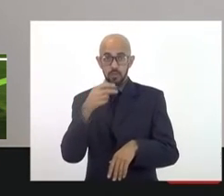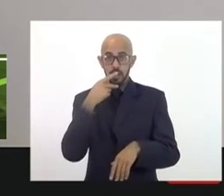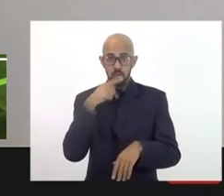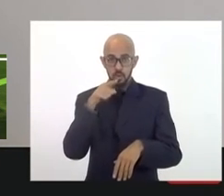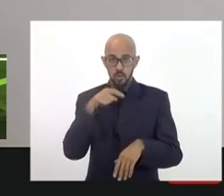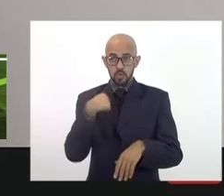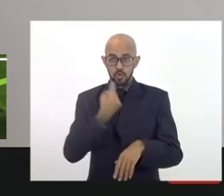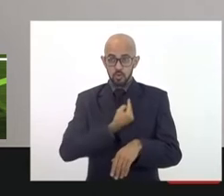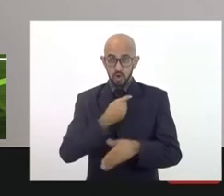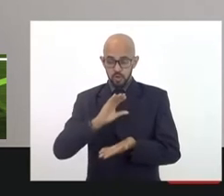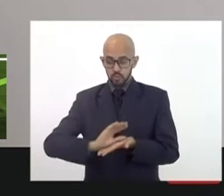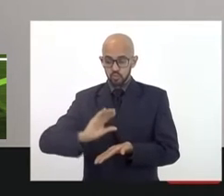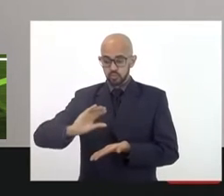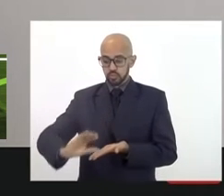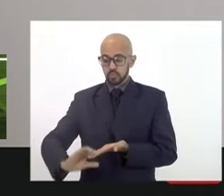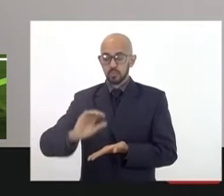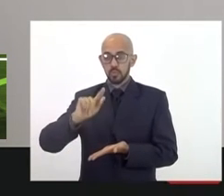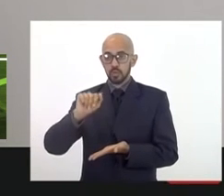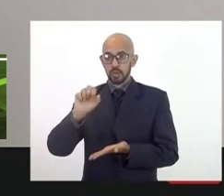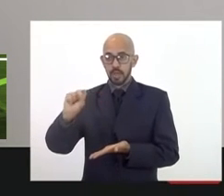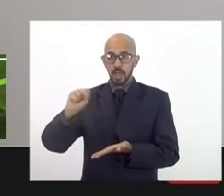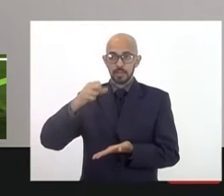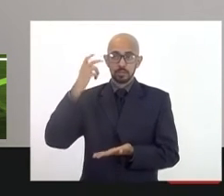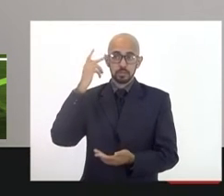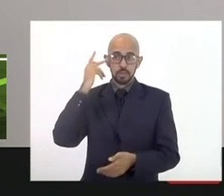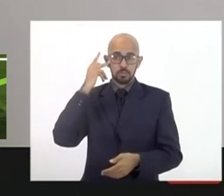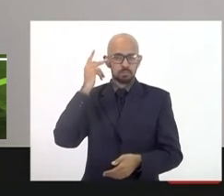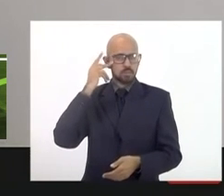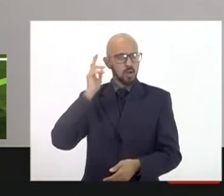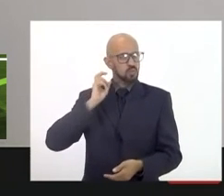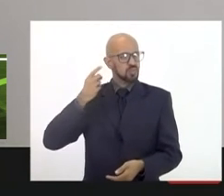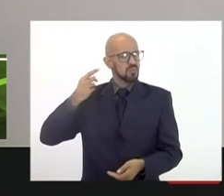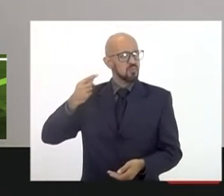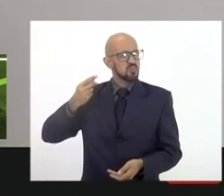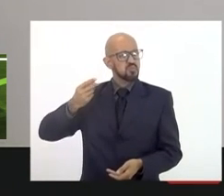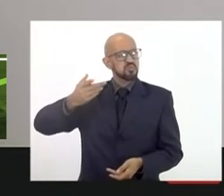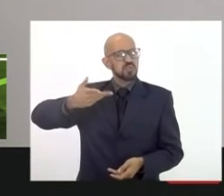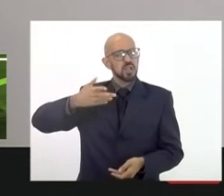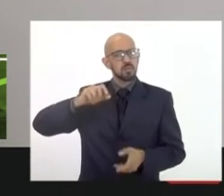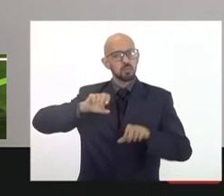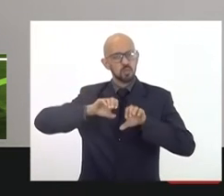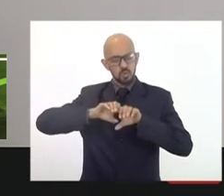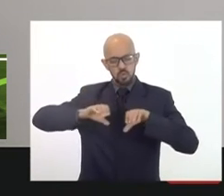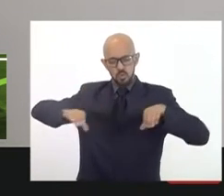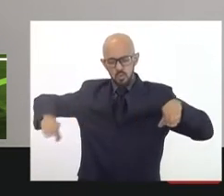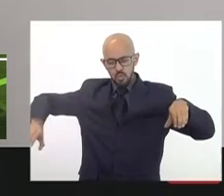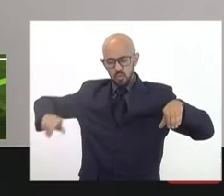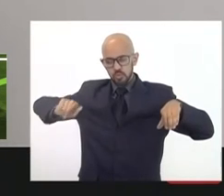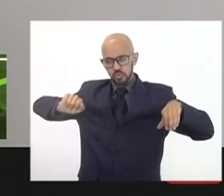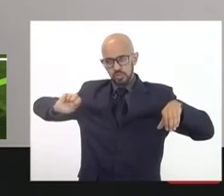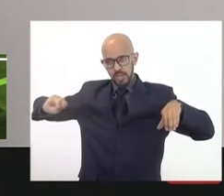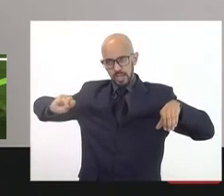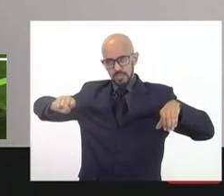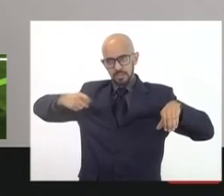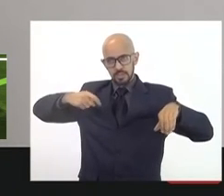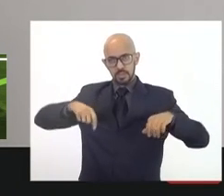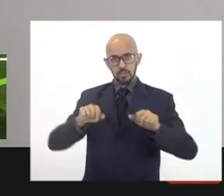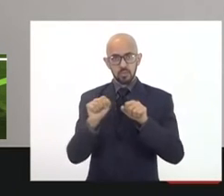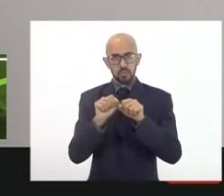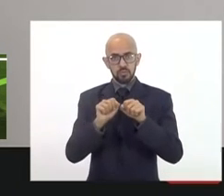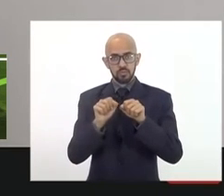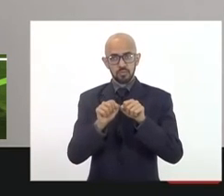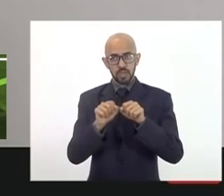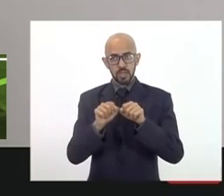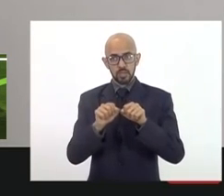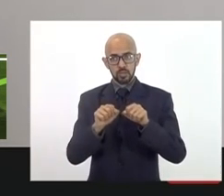nós subsidiamos o gás de São Paulo a vida inteira. O gasoduto, eu me lembro, eu estava na Petrobras, o Gaspal foi feito para levar